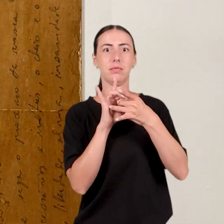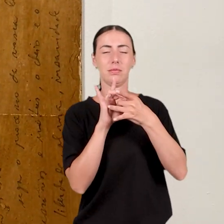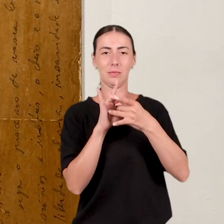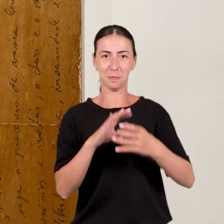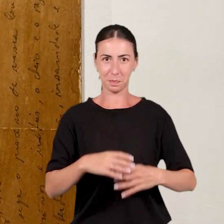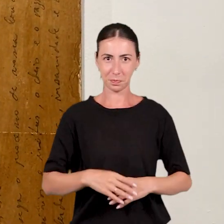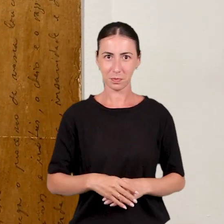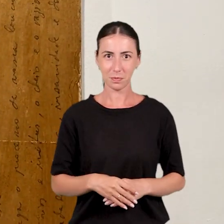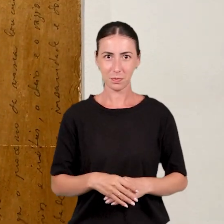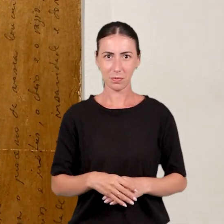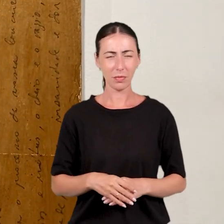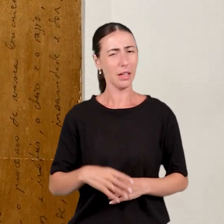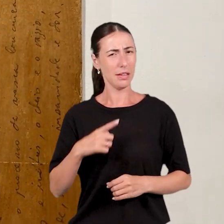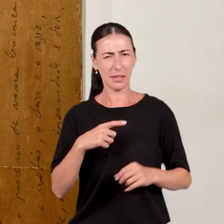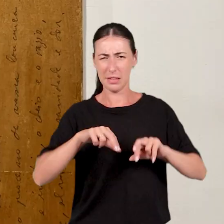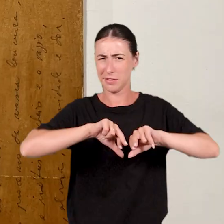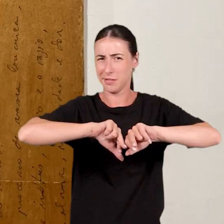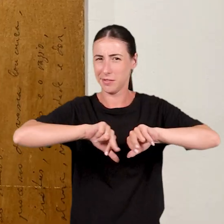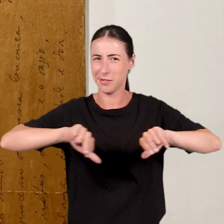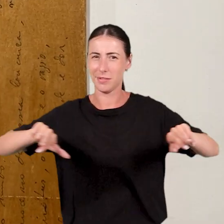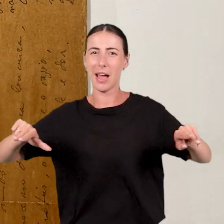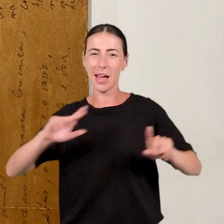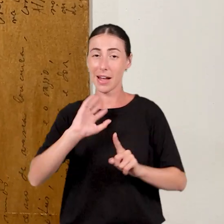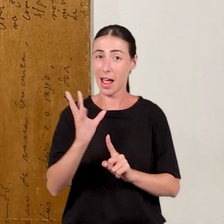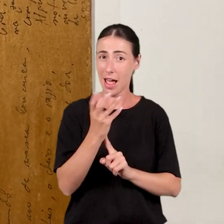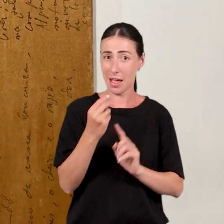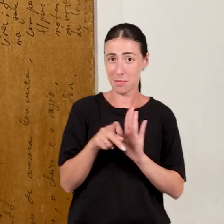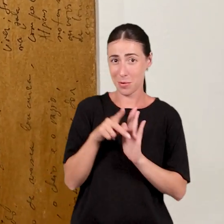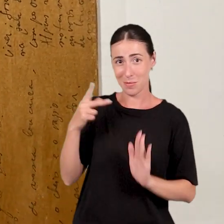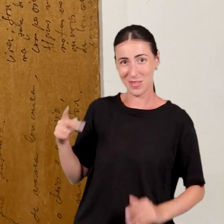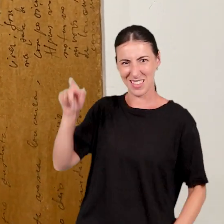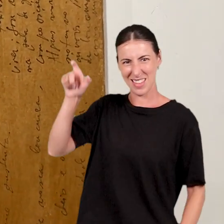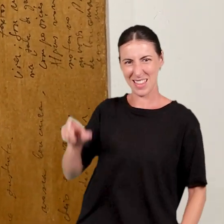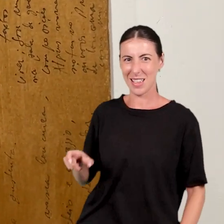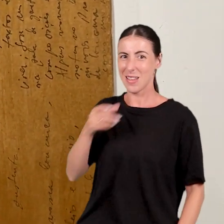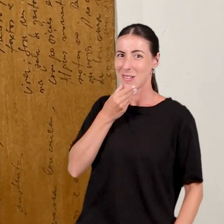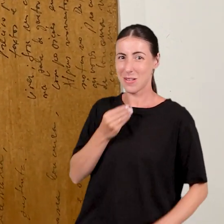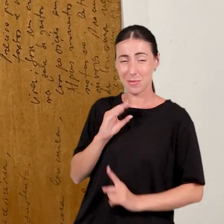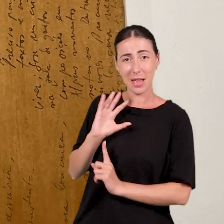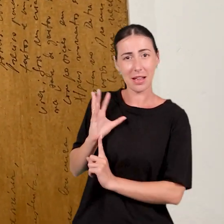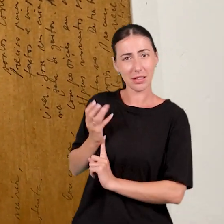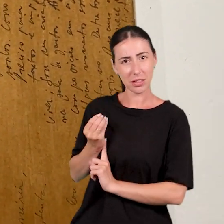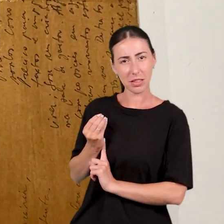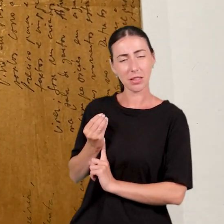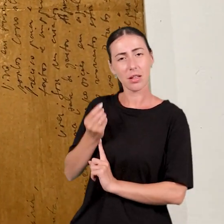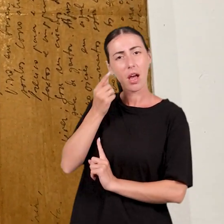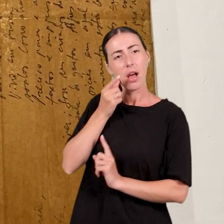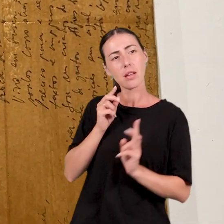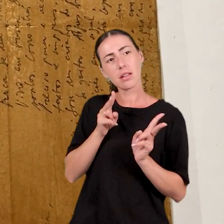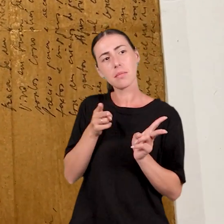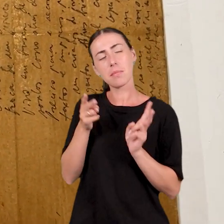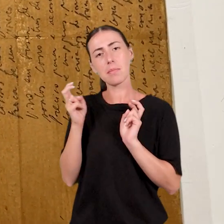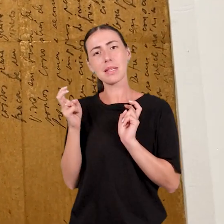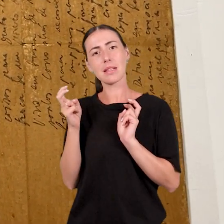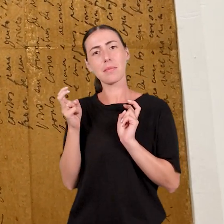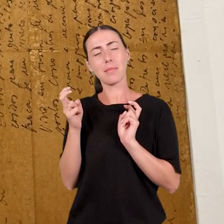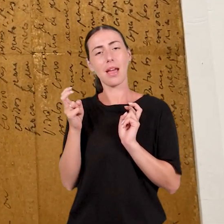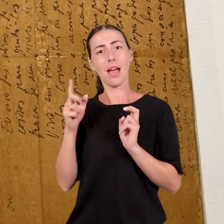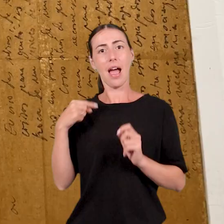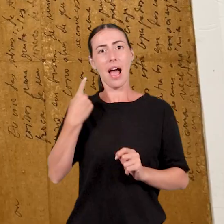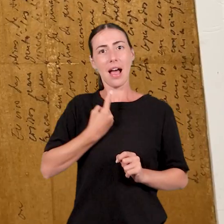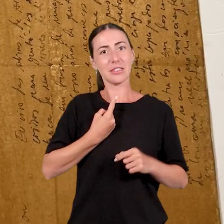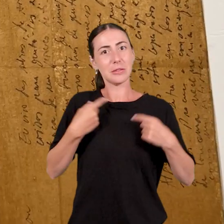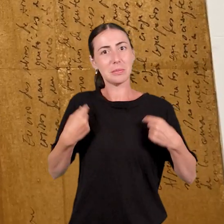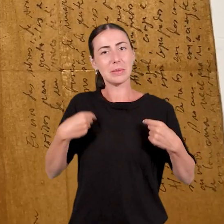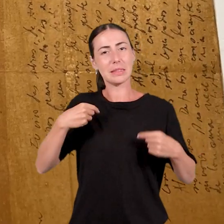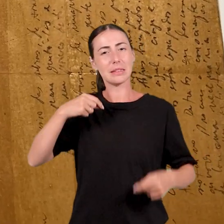original. Sendo a memória a substância de muitos dos trabalhos de Gaiardi, não é difícil constatar certa afinidade entre o embate